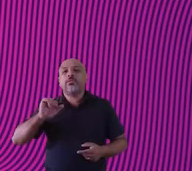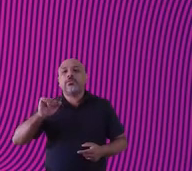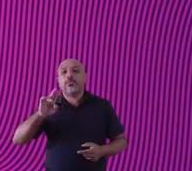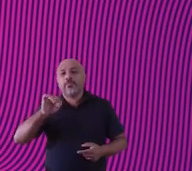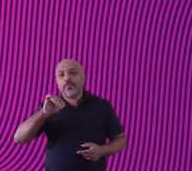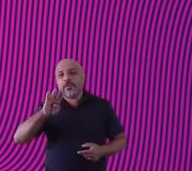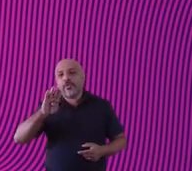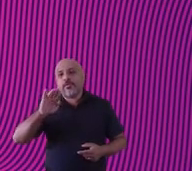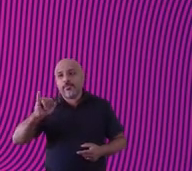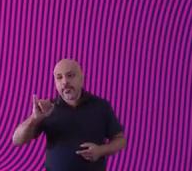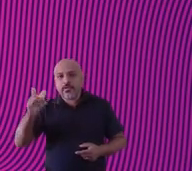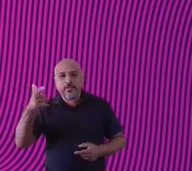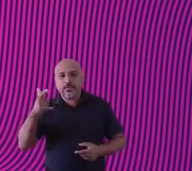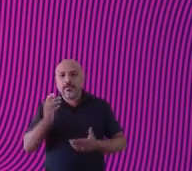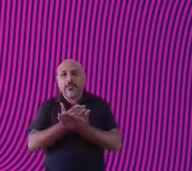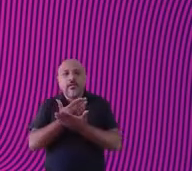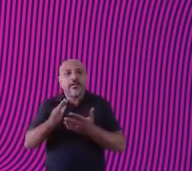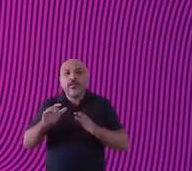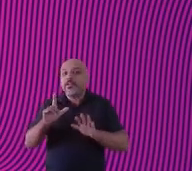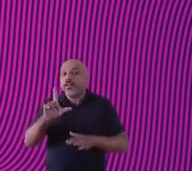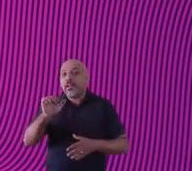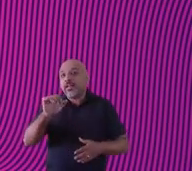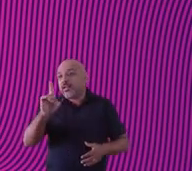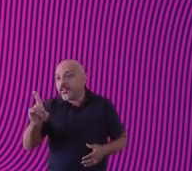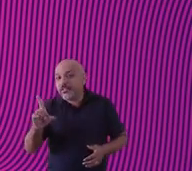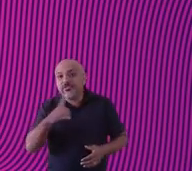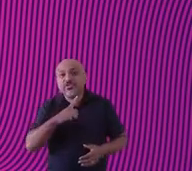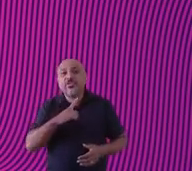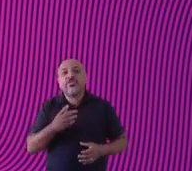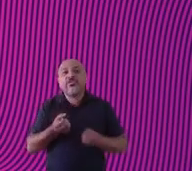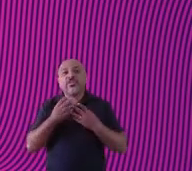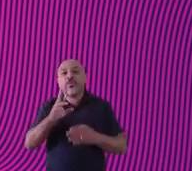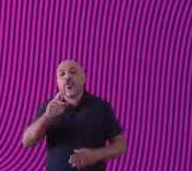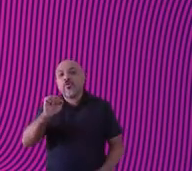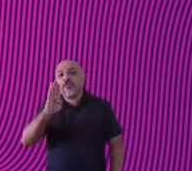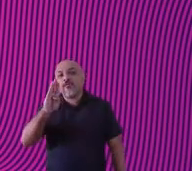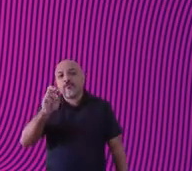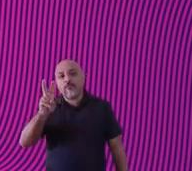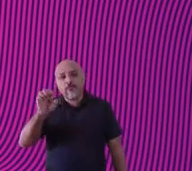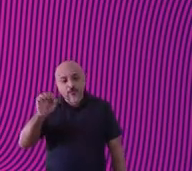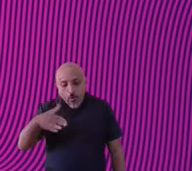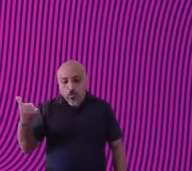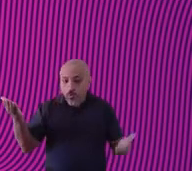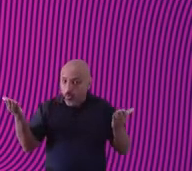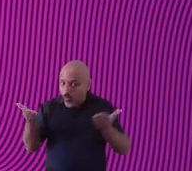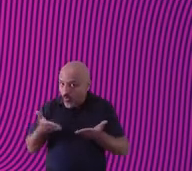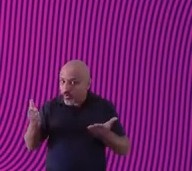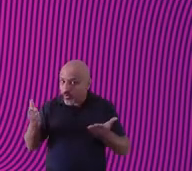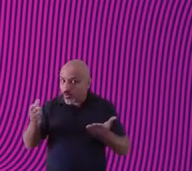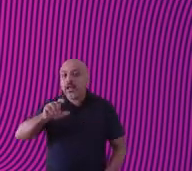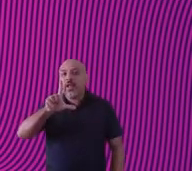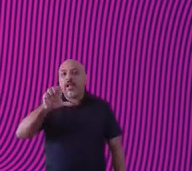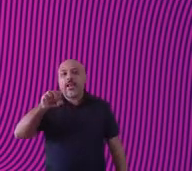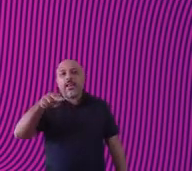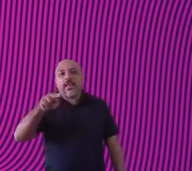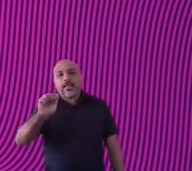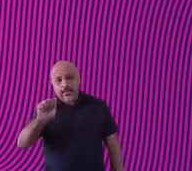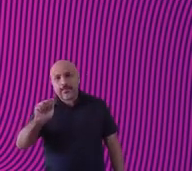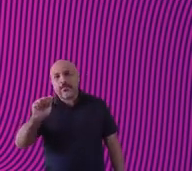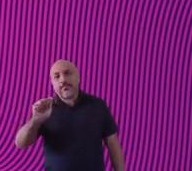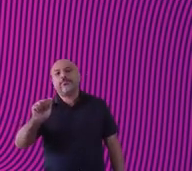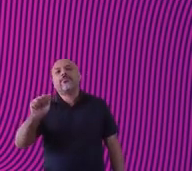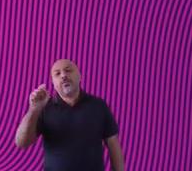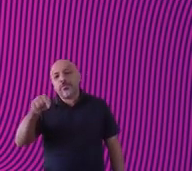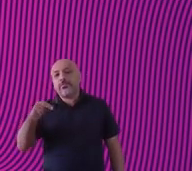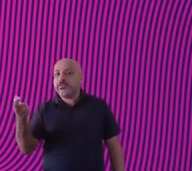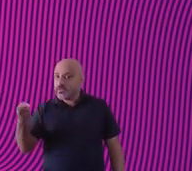o que nem tinha Lena aprovado e te o dado do roubam a recomendação hoje é usar Lena como Estrada da Serra